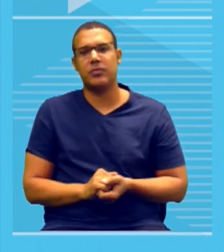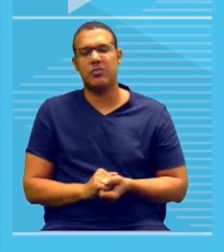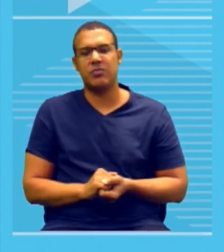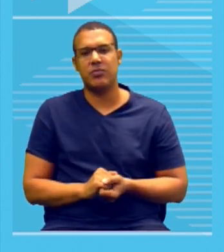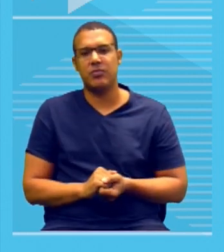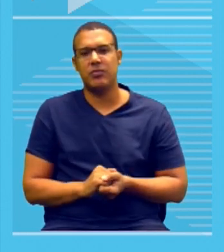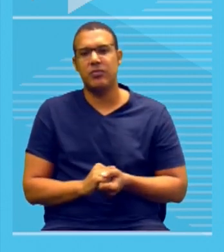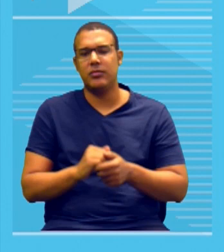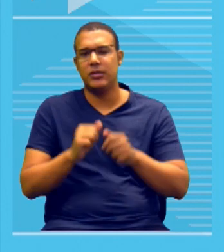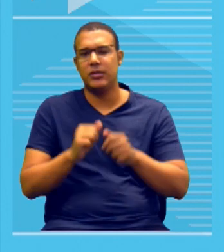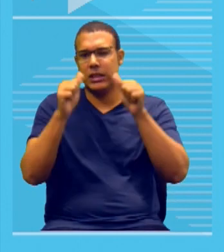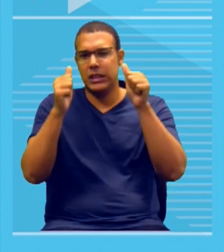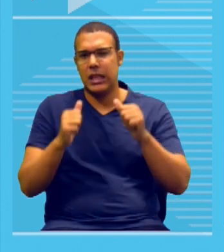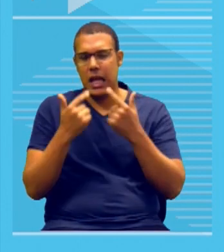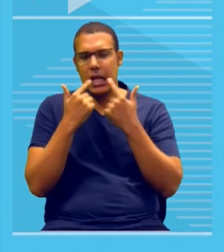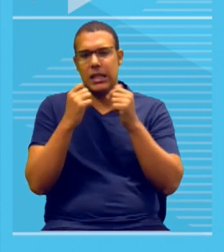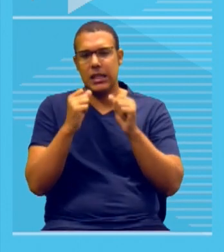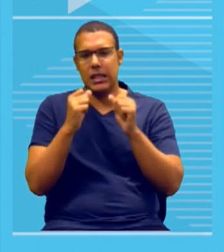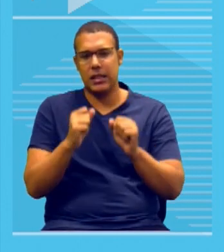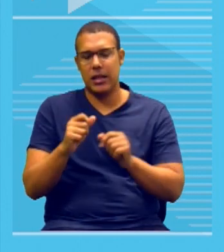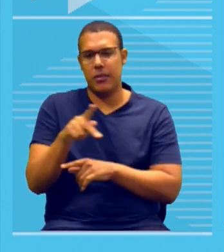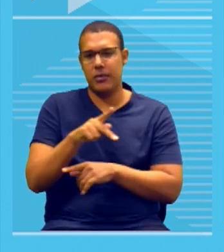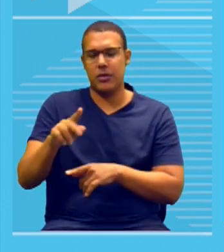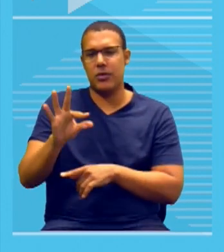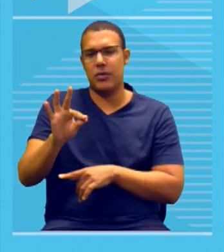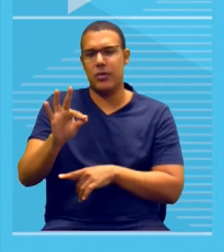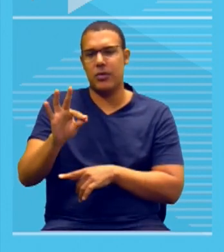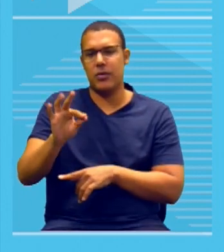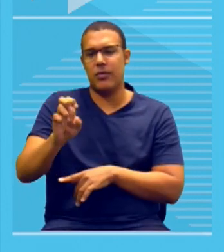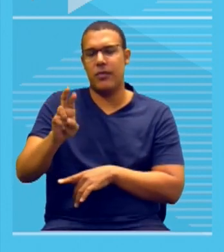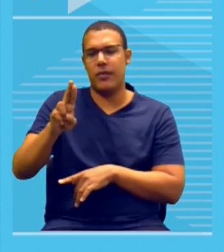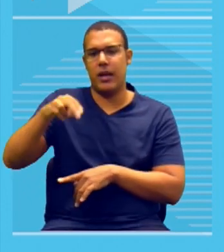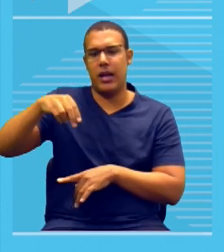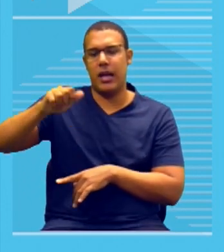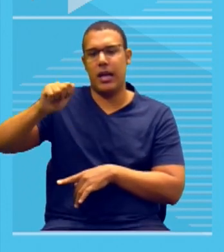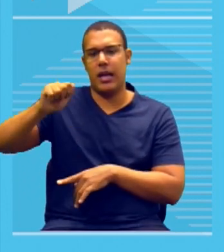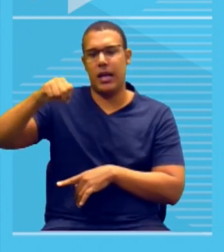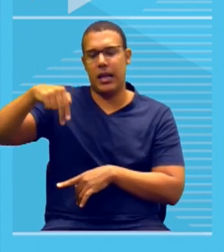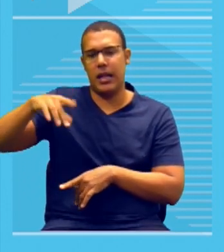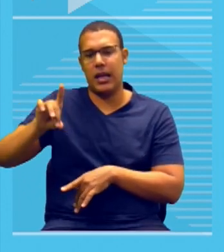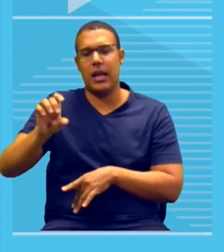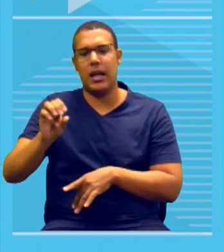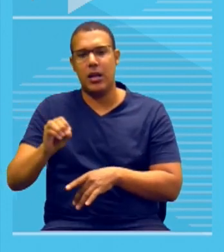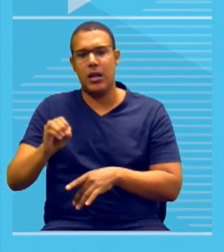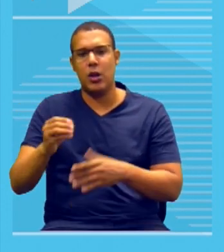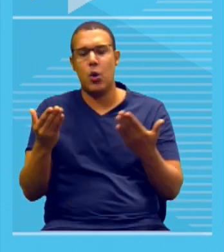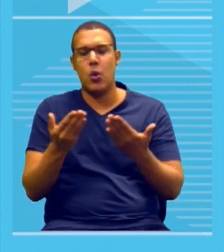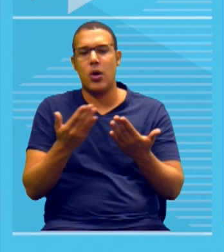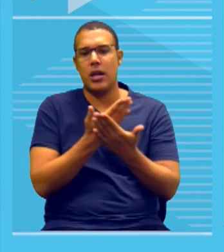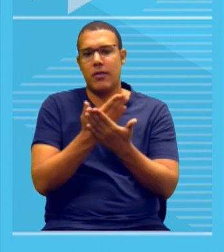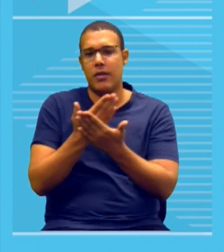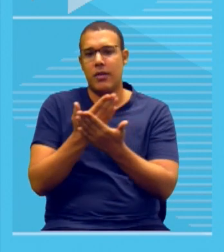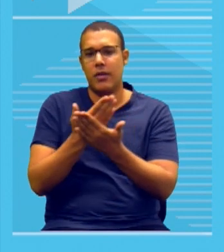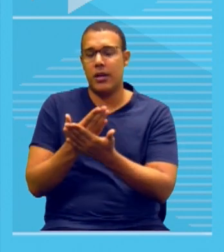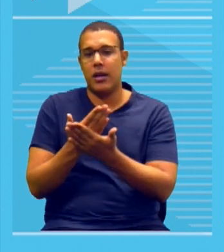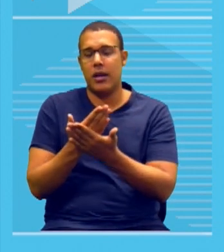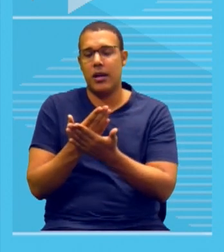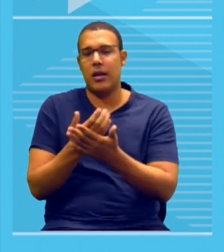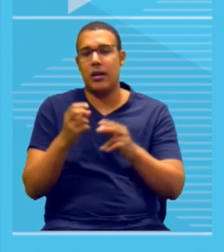de análise linguística com Professor Fernando Santos nós vamos bater um papo aqui relativamente